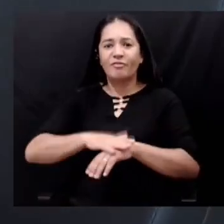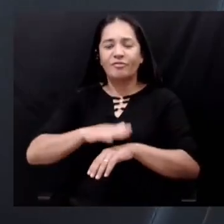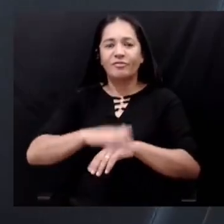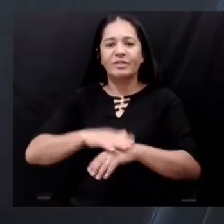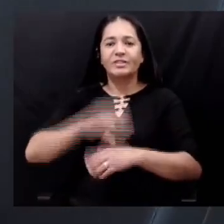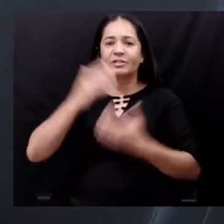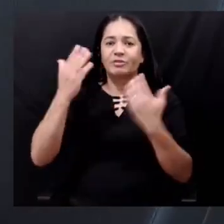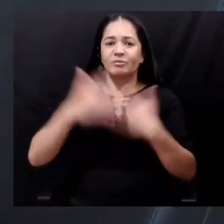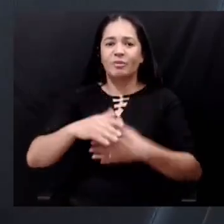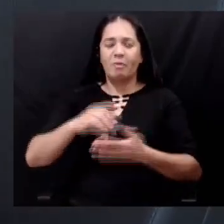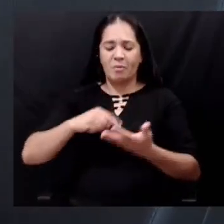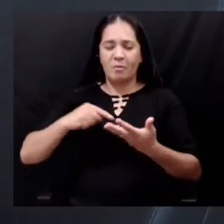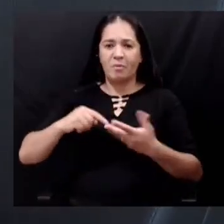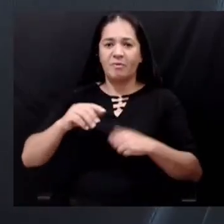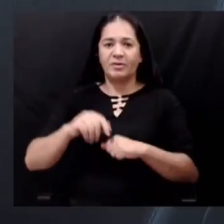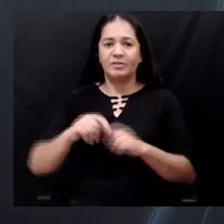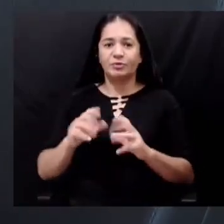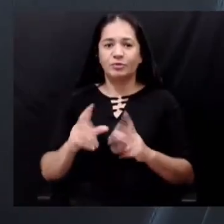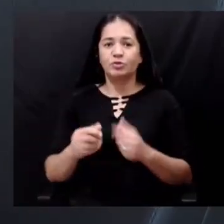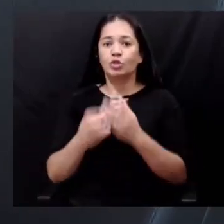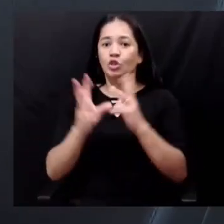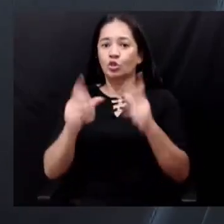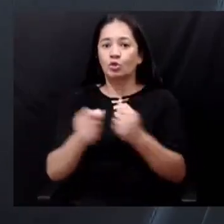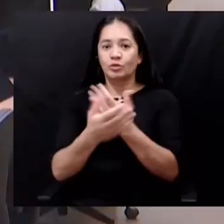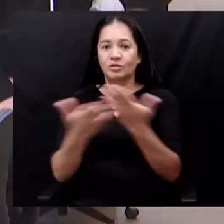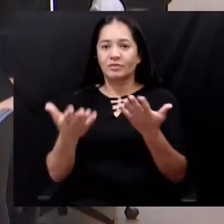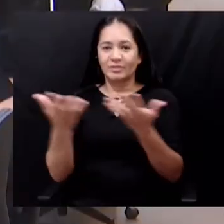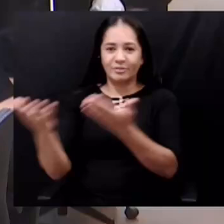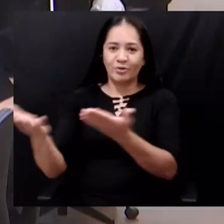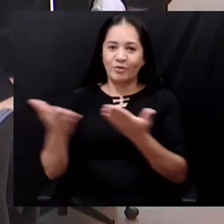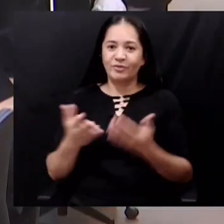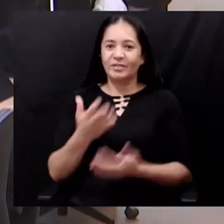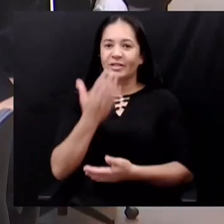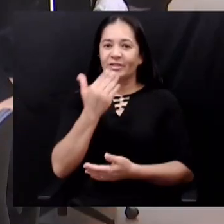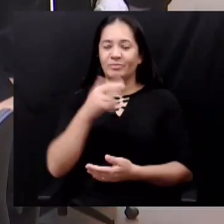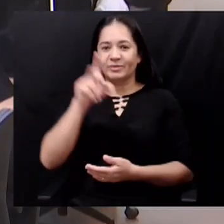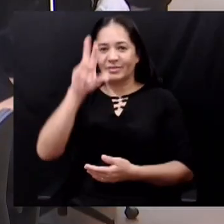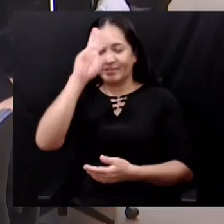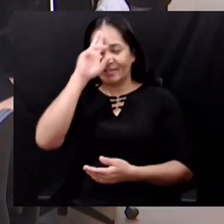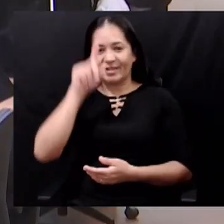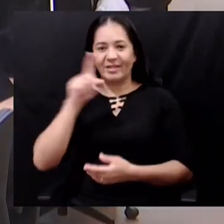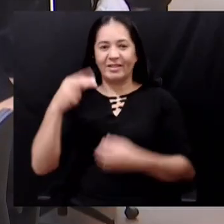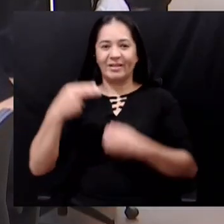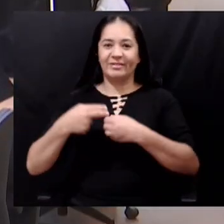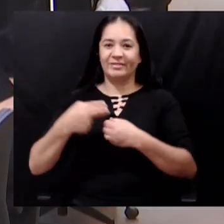isso. Então, Tá todo mundo convidado, tá? Desculpa, mas... Imagina. Obrigada, Joseli.